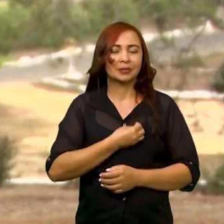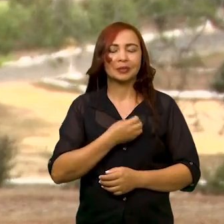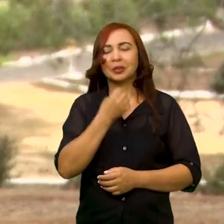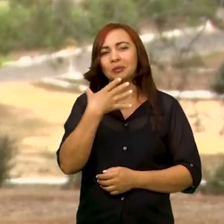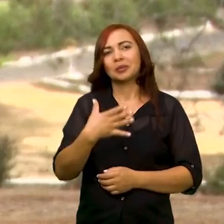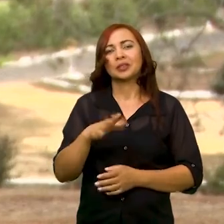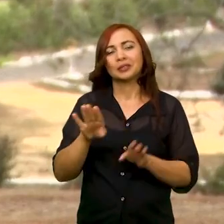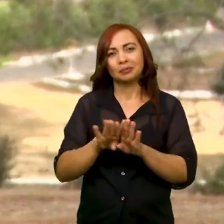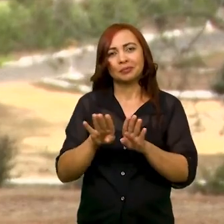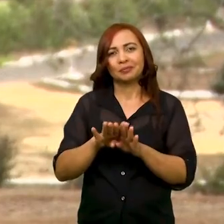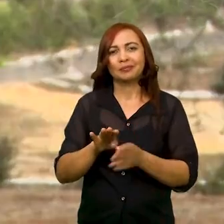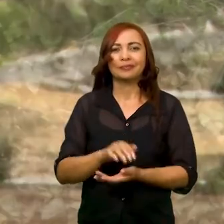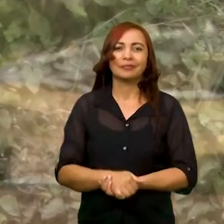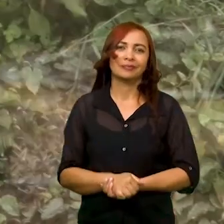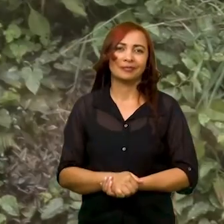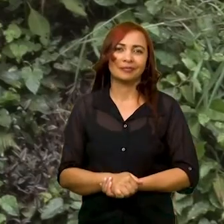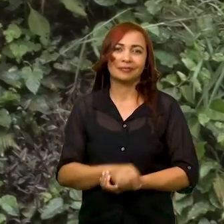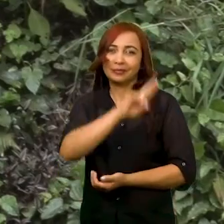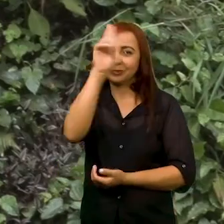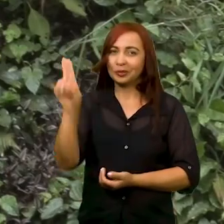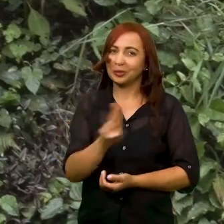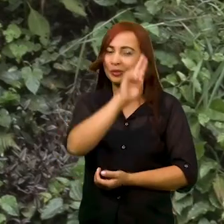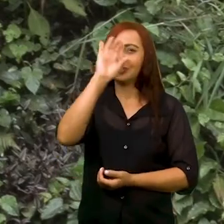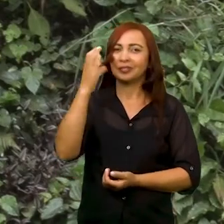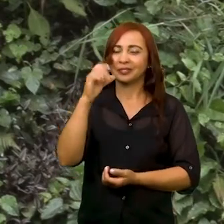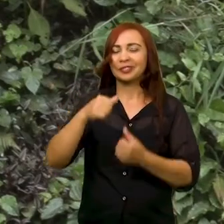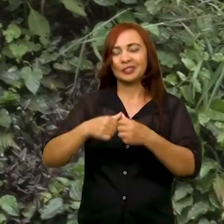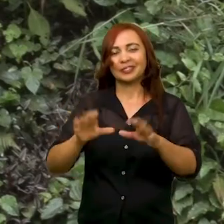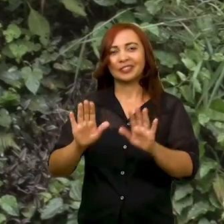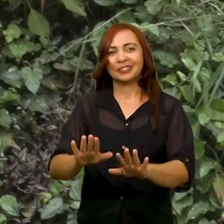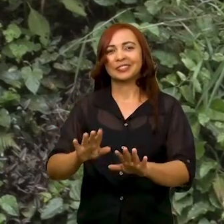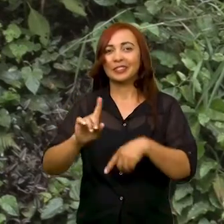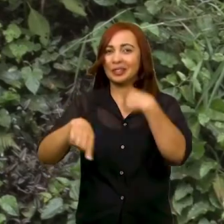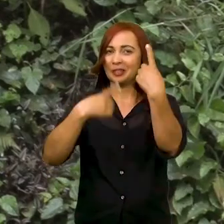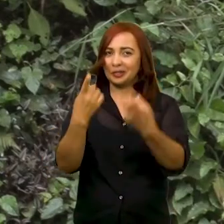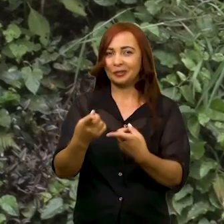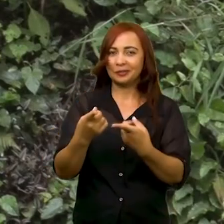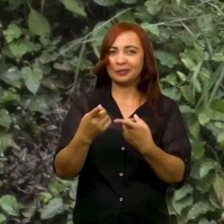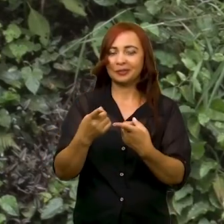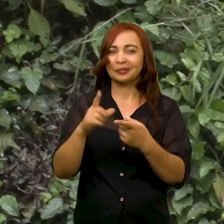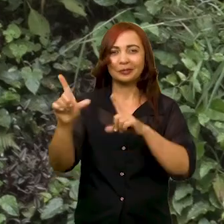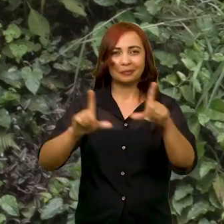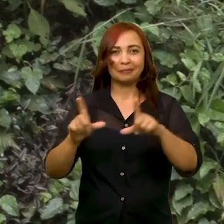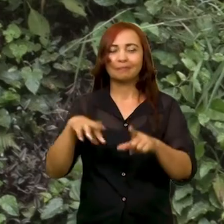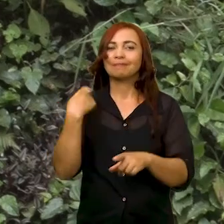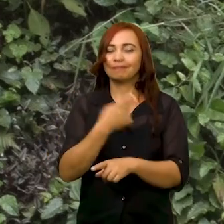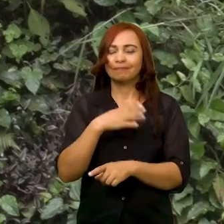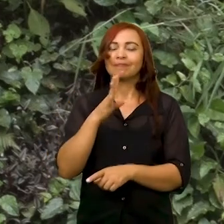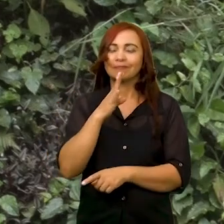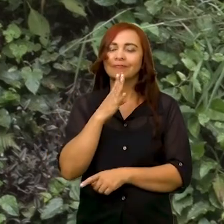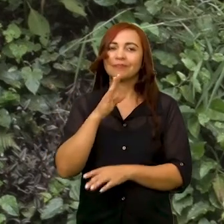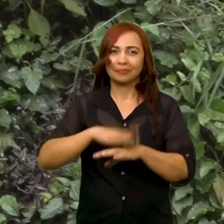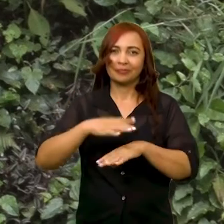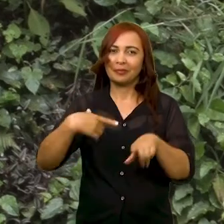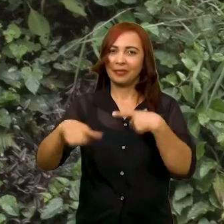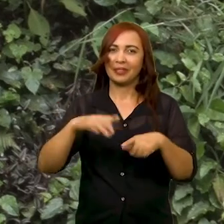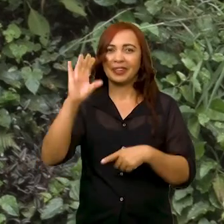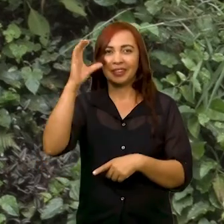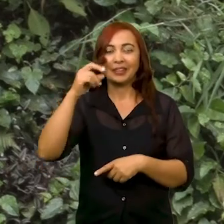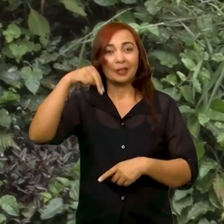sobrevivência e para o bem-estar dele também. O Universiência de hoje vai ficando por aqui. Na próxima edição, a gente continua conhecendo mais